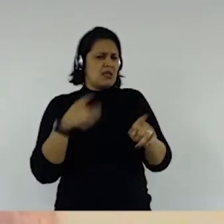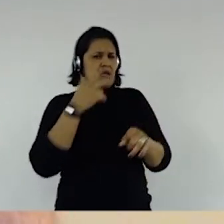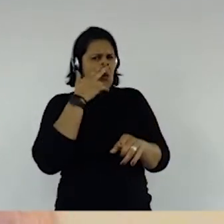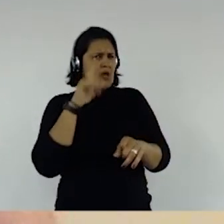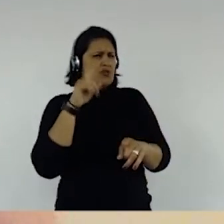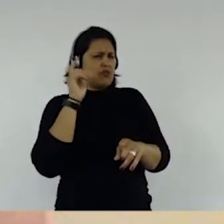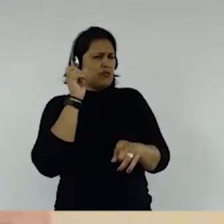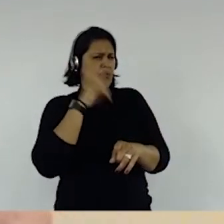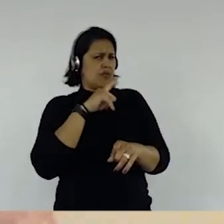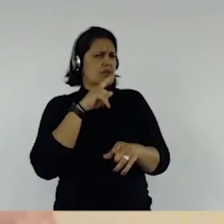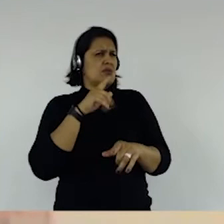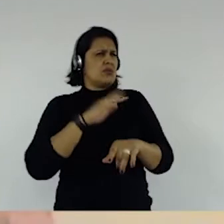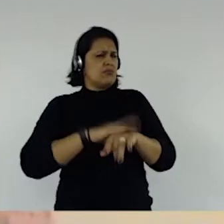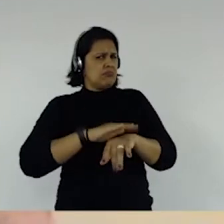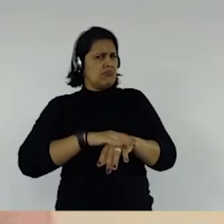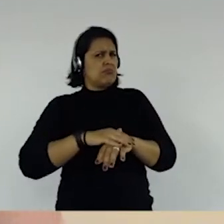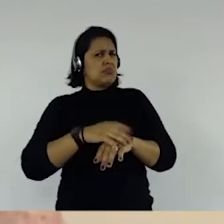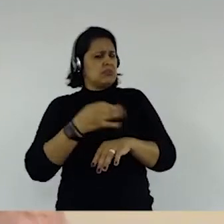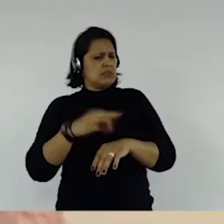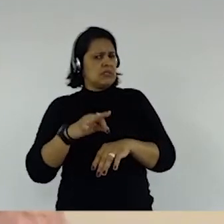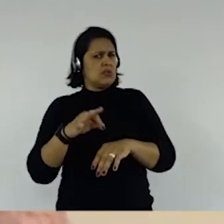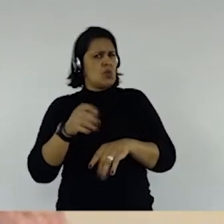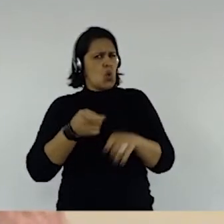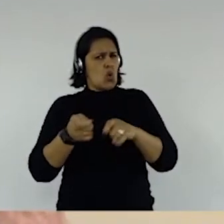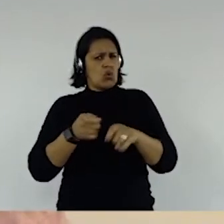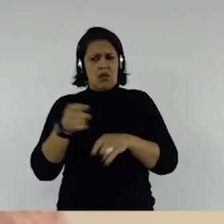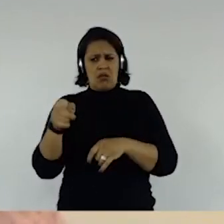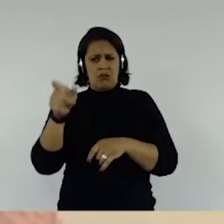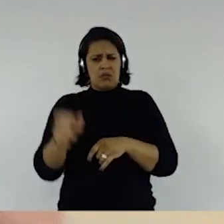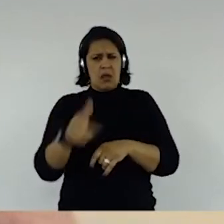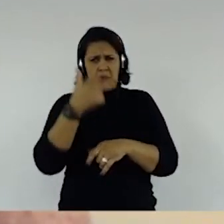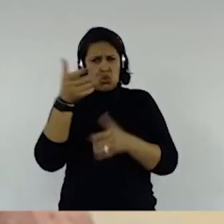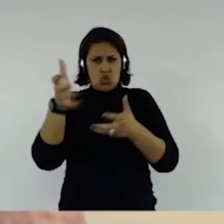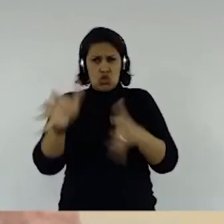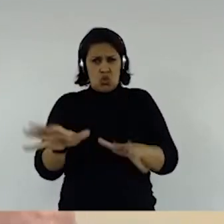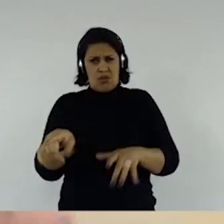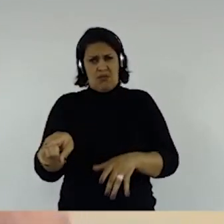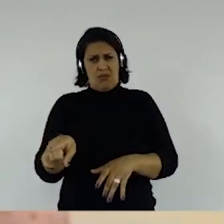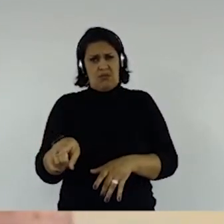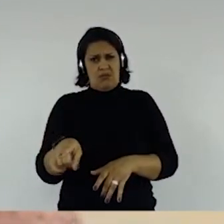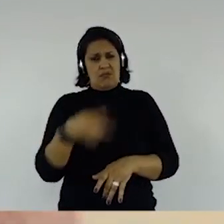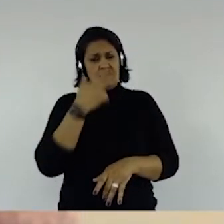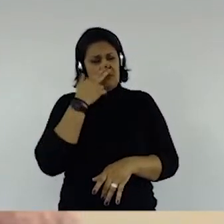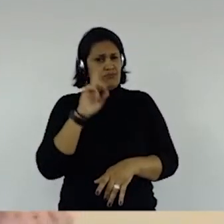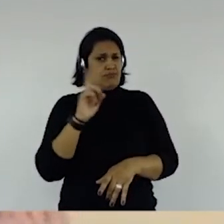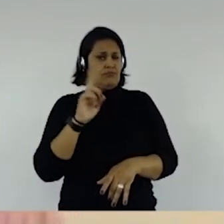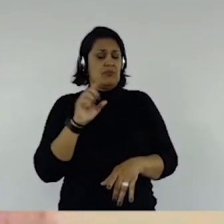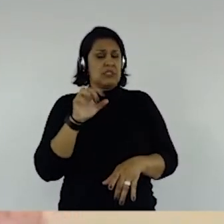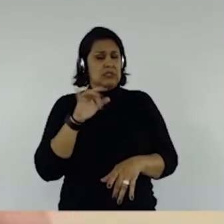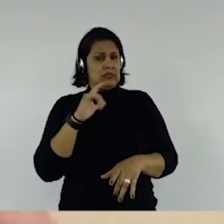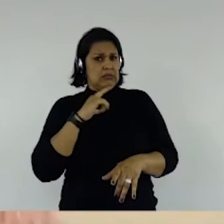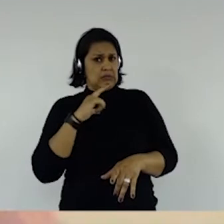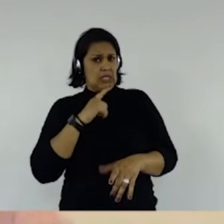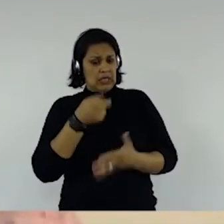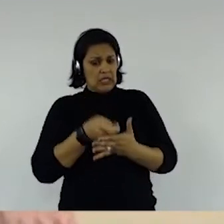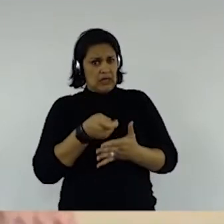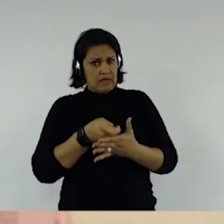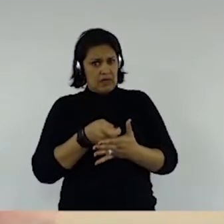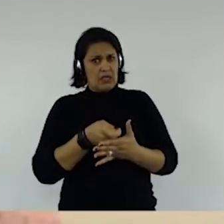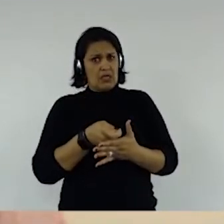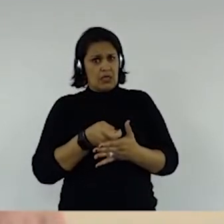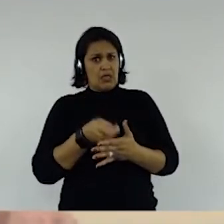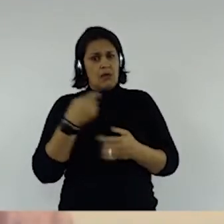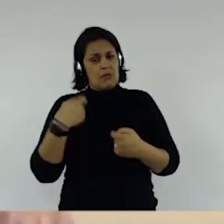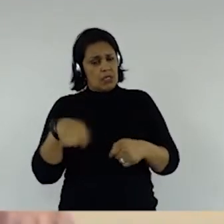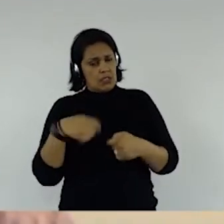controlar a atitude de uma parte que não quer renegociar. Eu acho que o mais fácil, caso esse dever existisse, seria que, de alguma